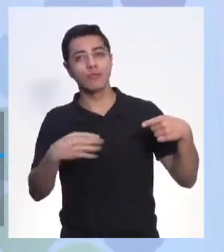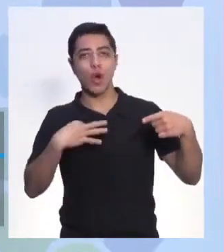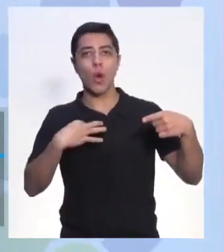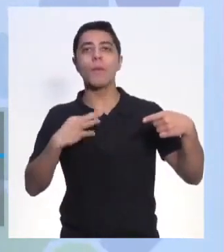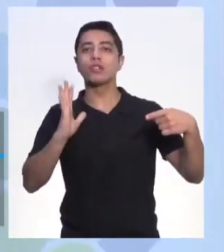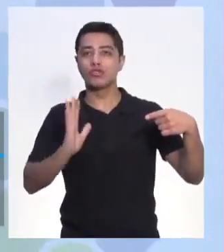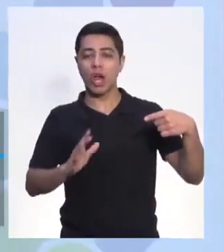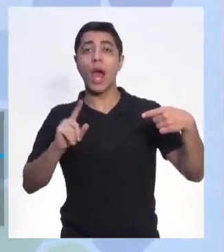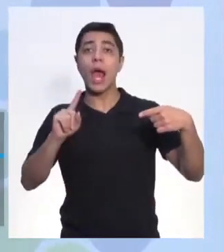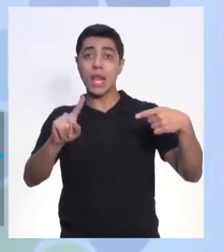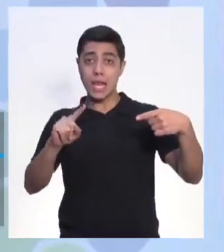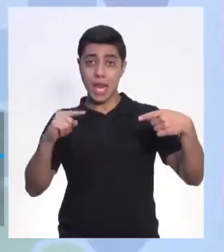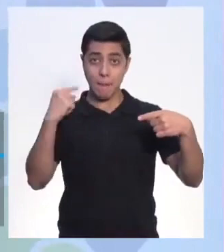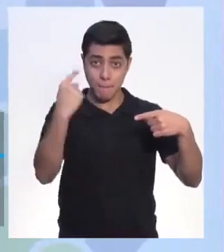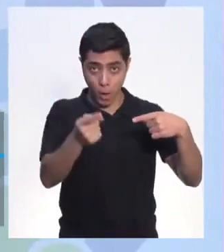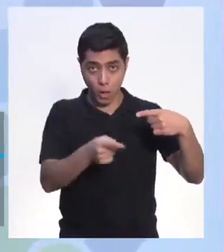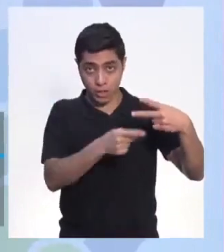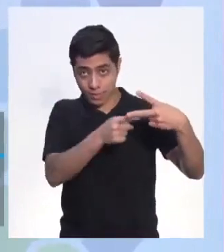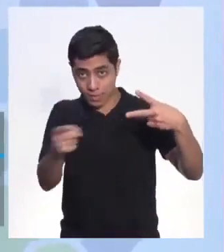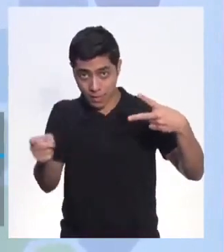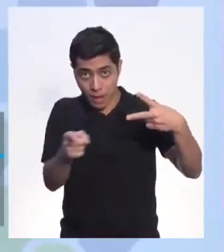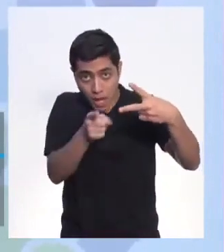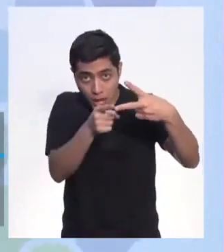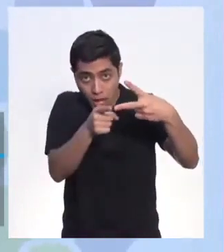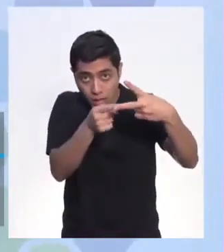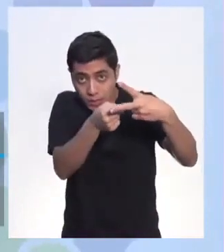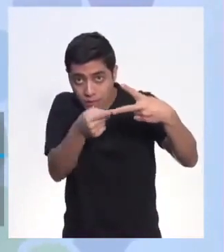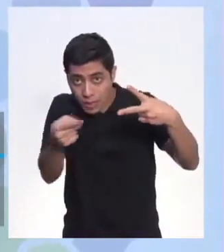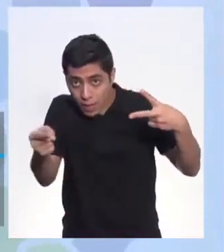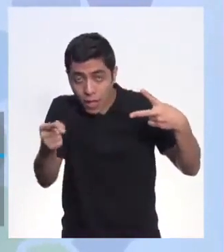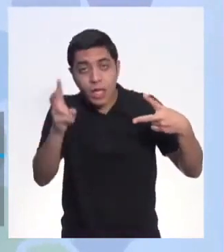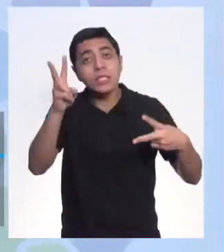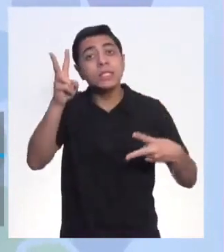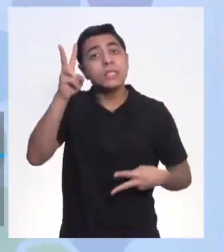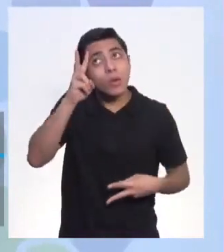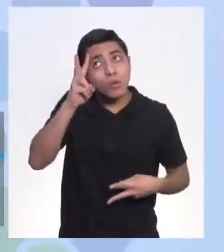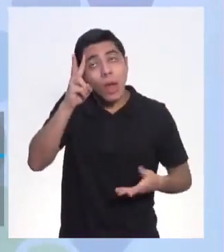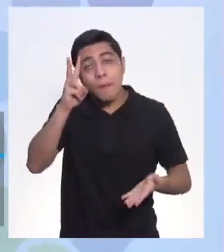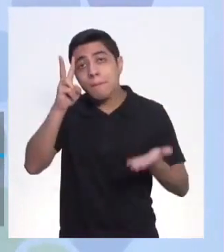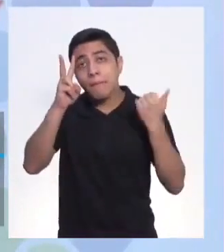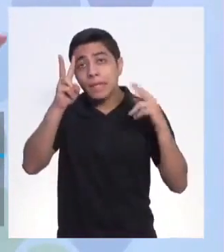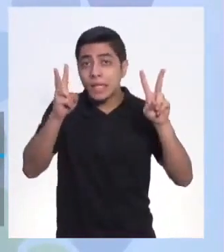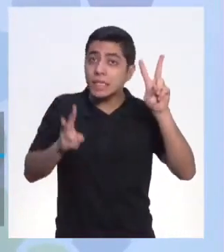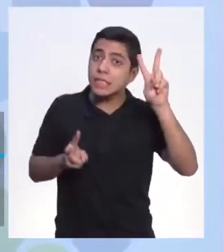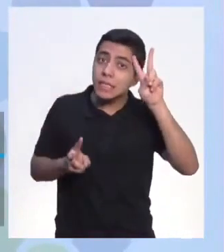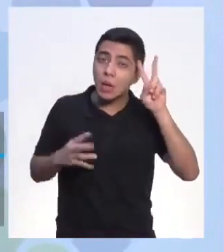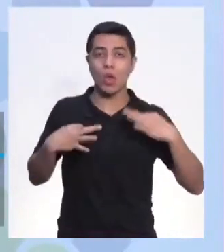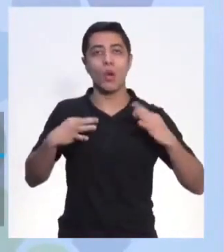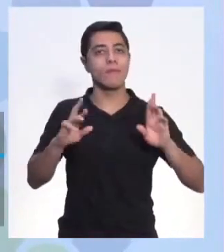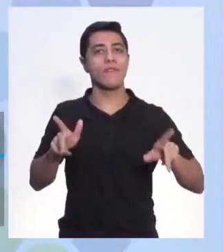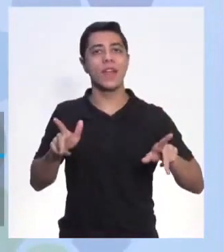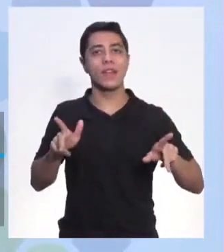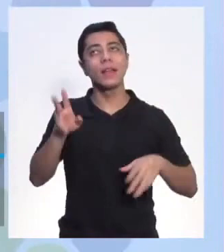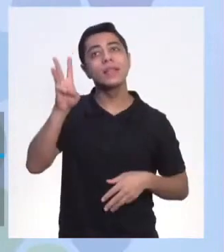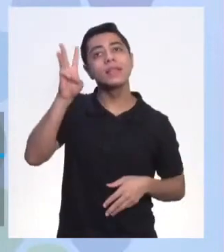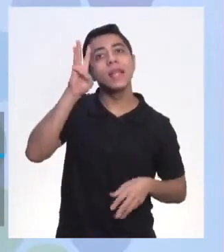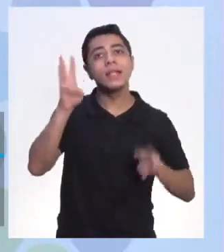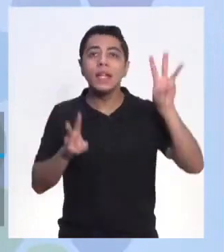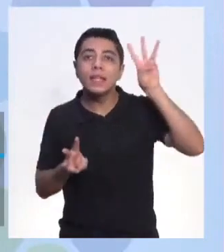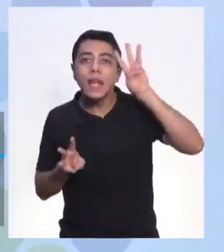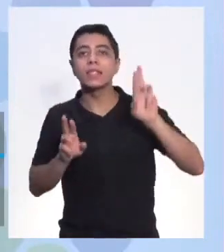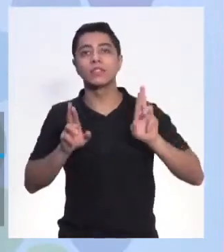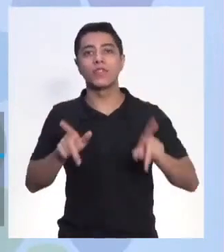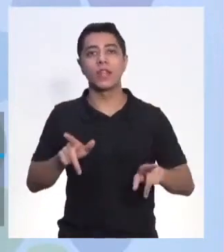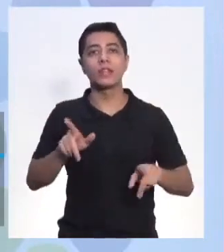repita no mesmo dia da semana a mesma roupa. Bom, como curiosidade, a gente poderia